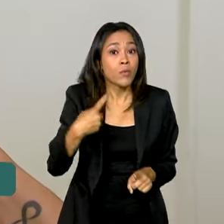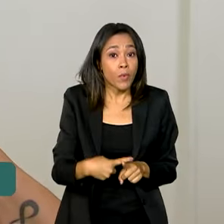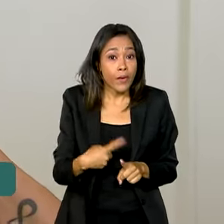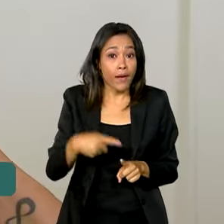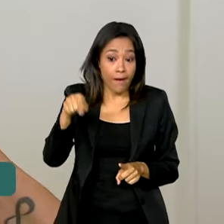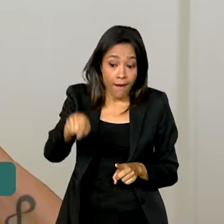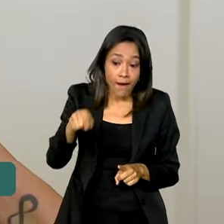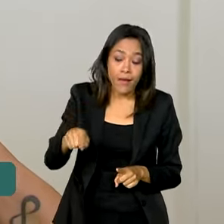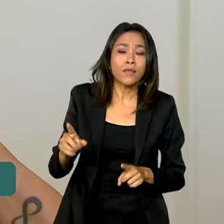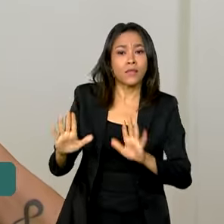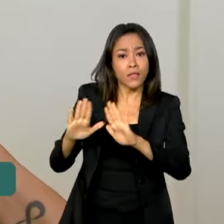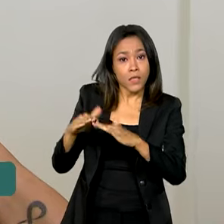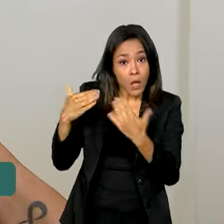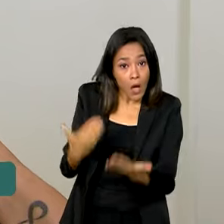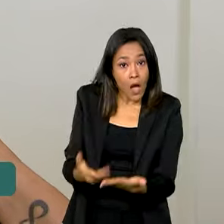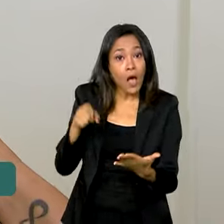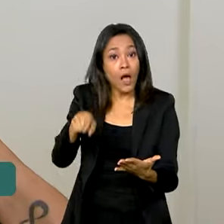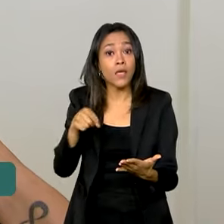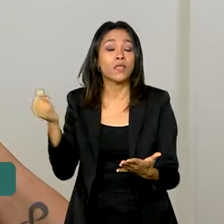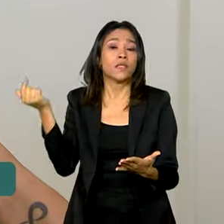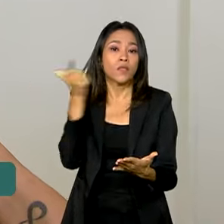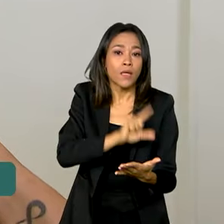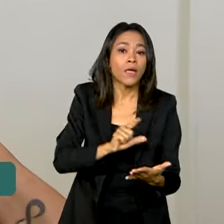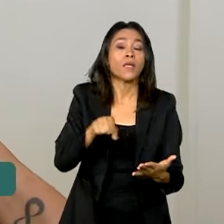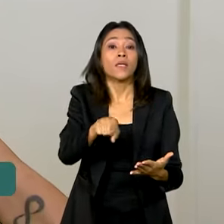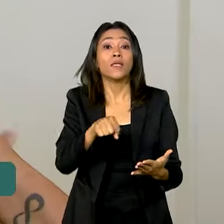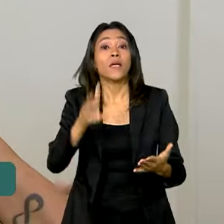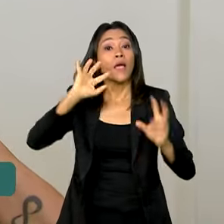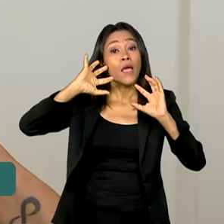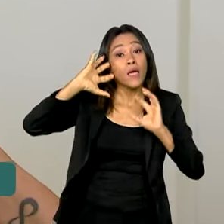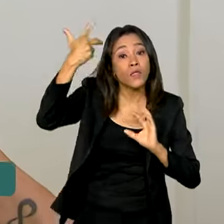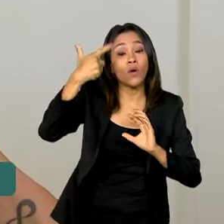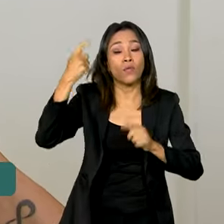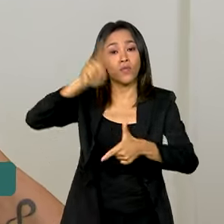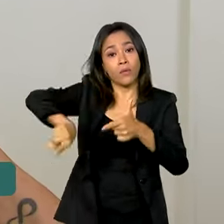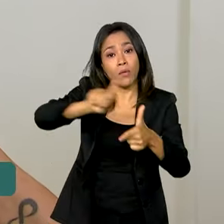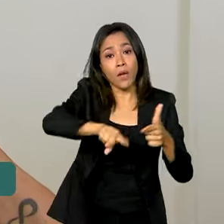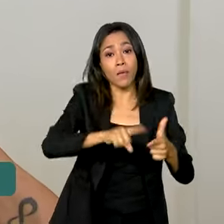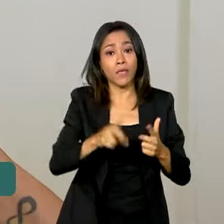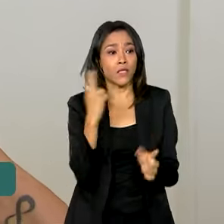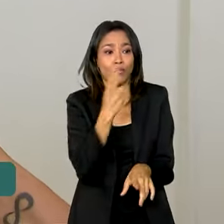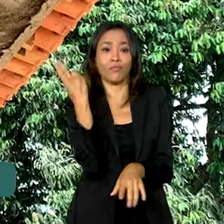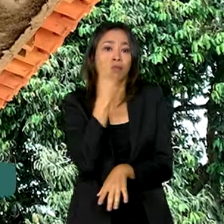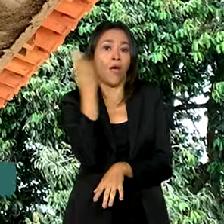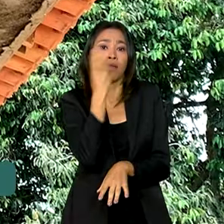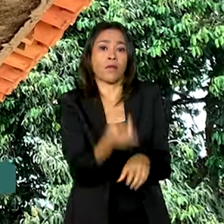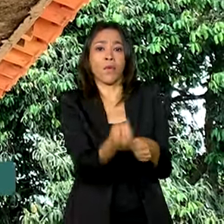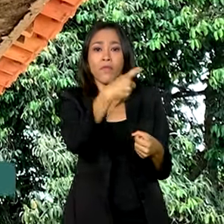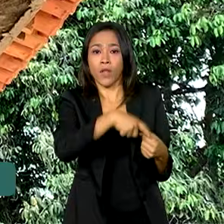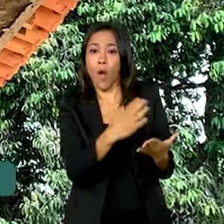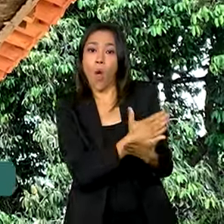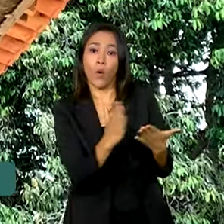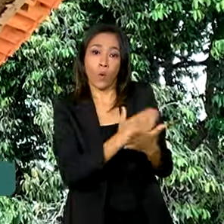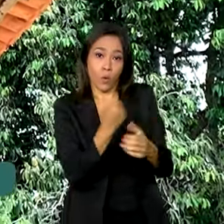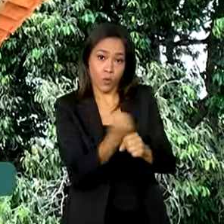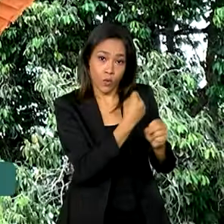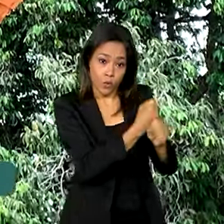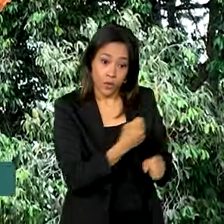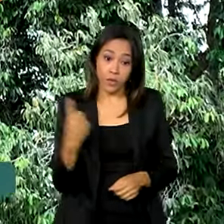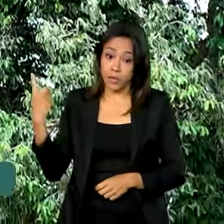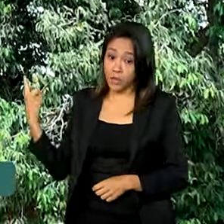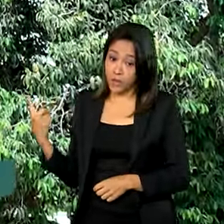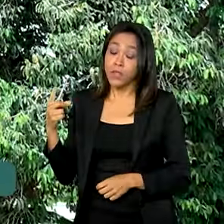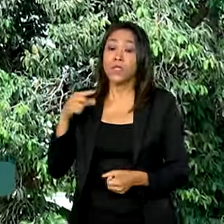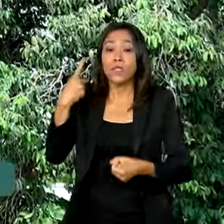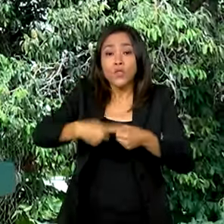ser encaminhadas, mas também soluciona administrativamente as obras que são inviáveis de serem retomadas. E o estímulo para os